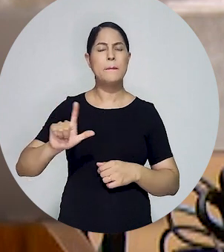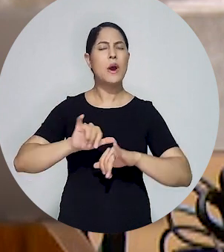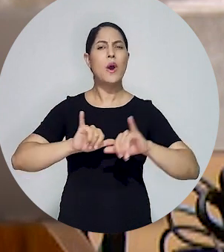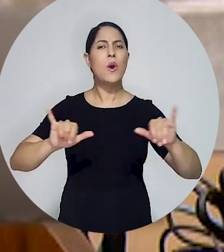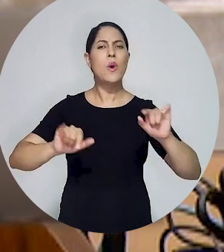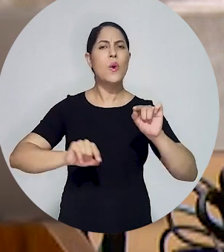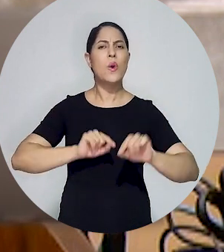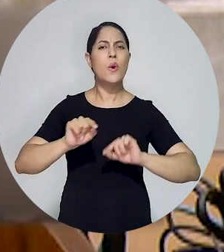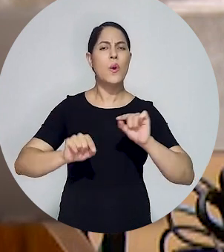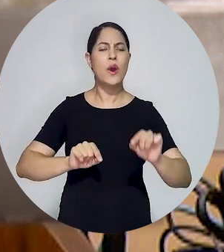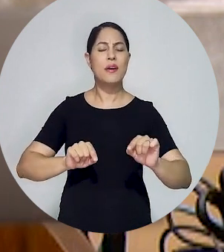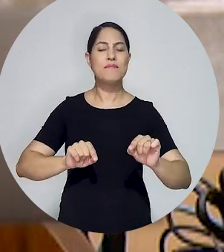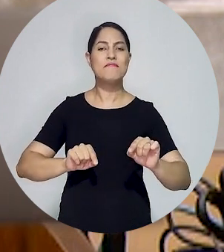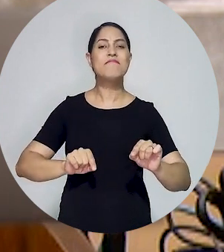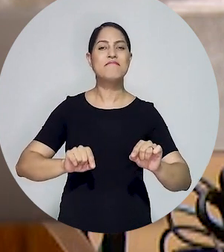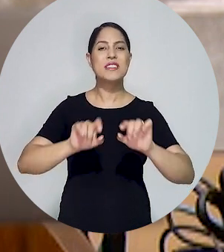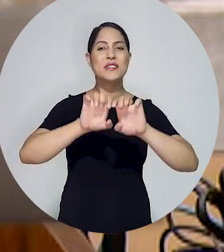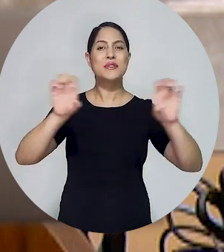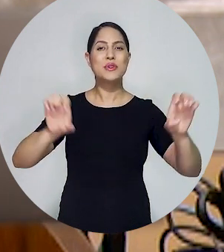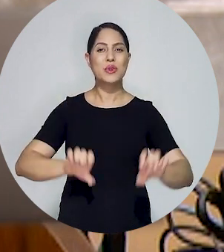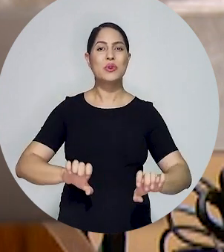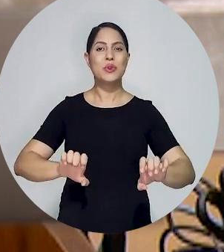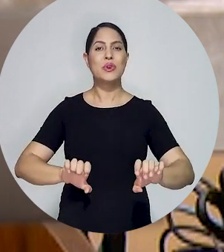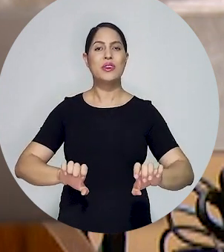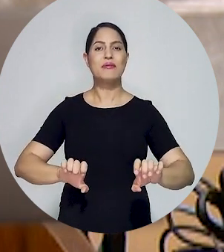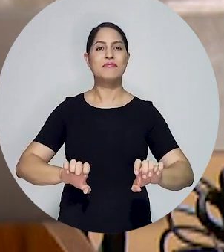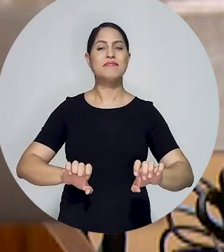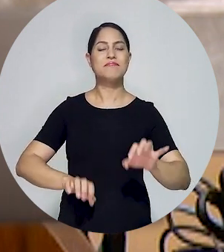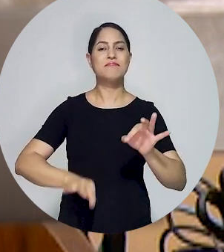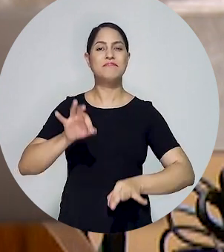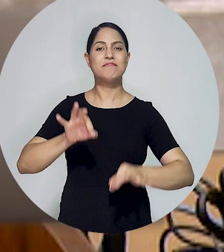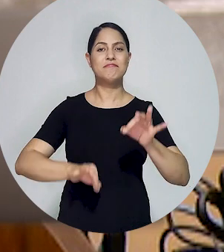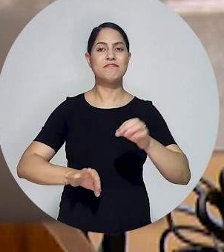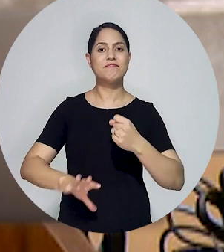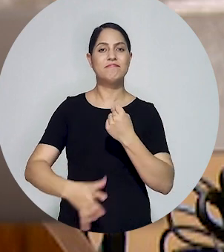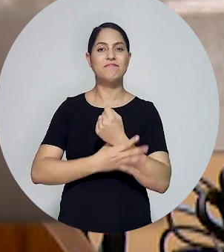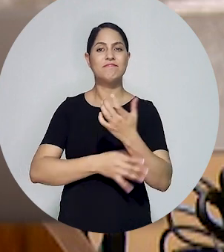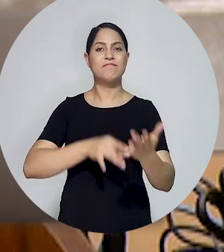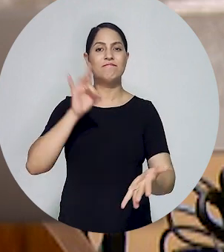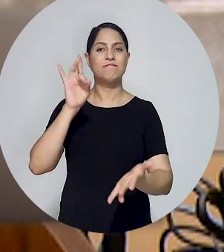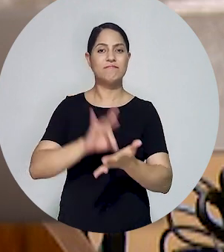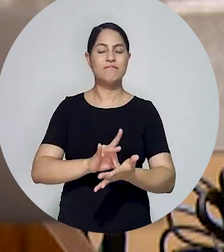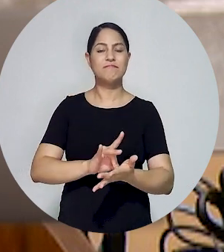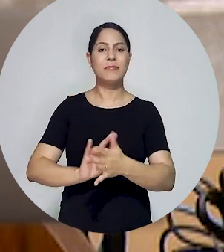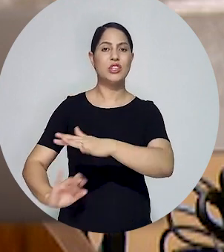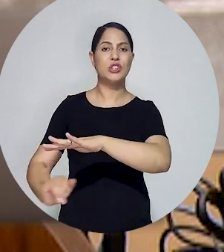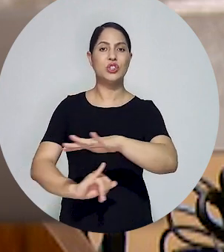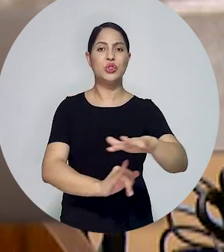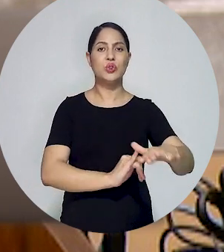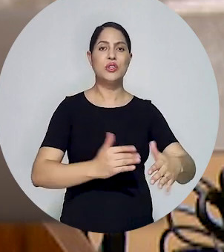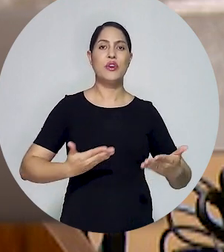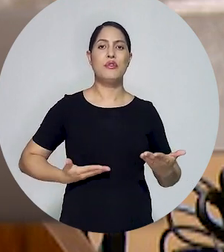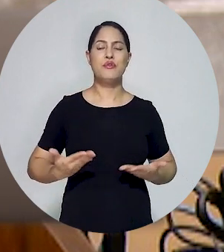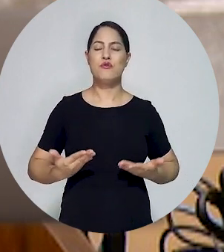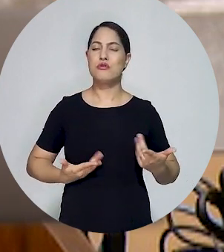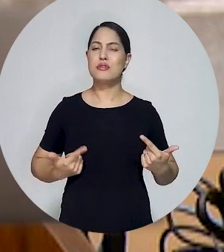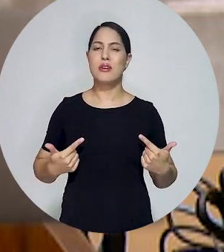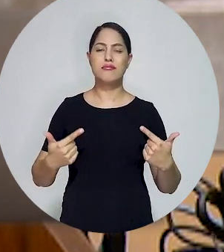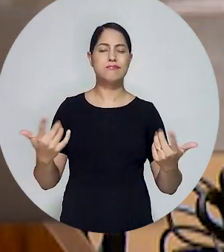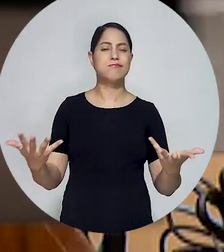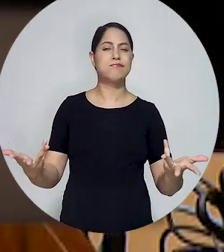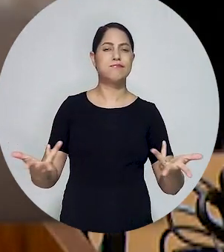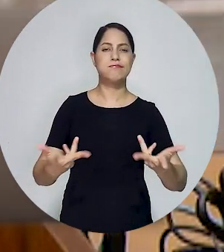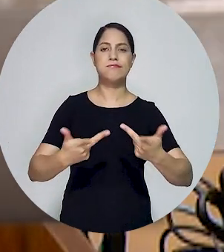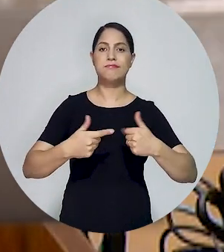supremacia constitucional é o motor que orienta a estabilidade jurídico-política da nação e assegura a plenitude do funcionamento